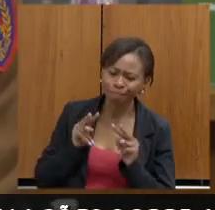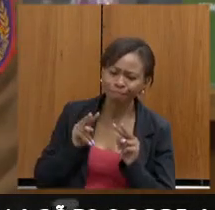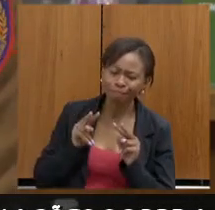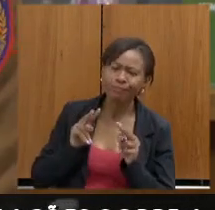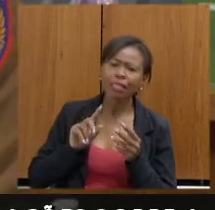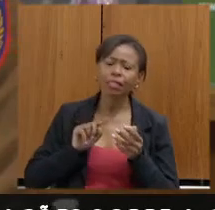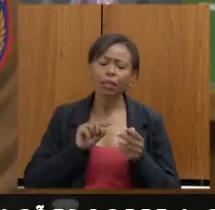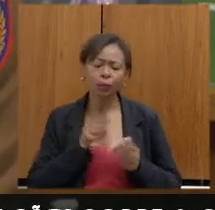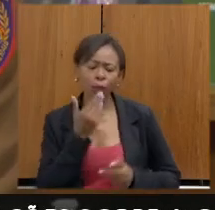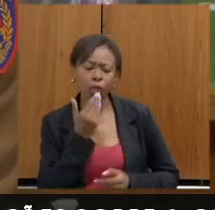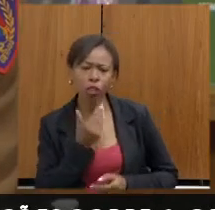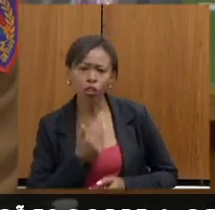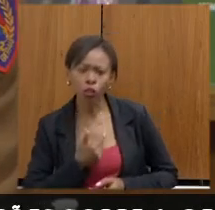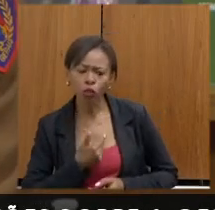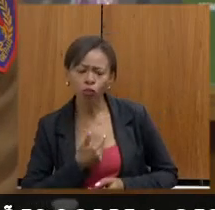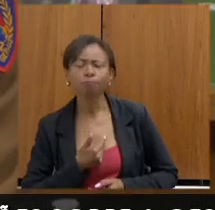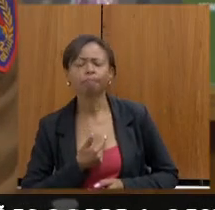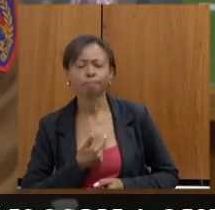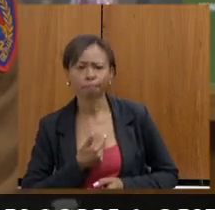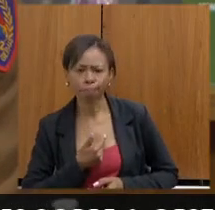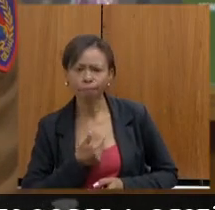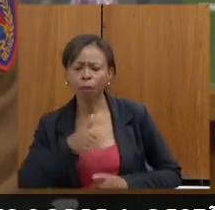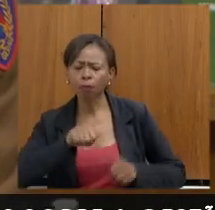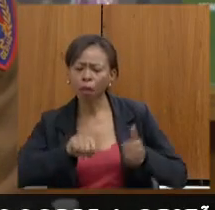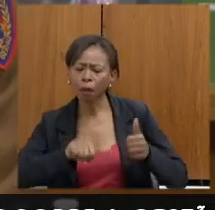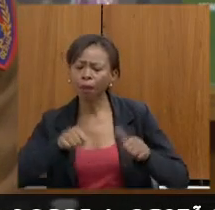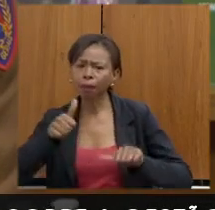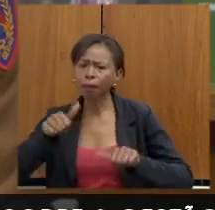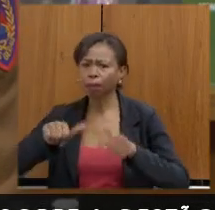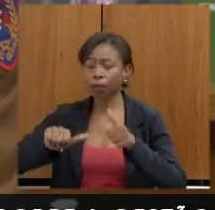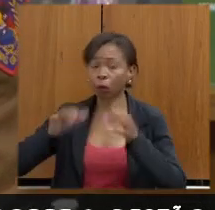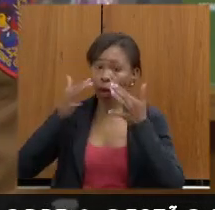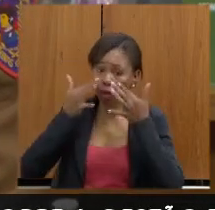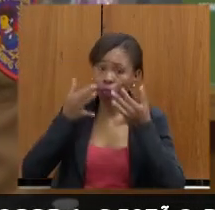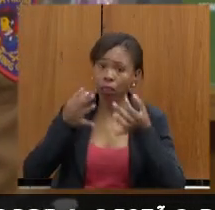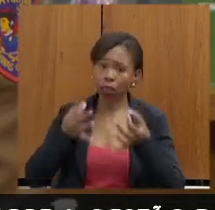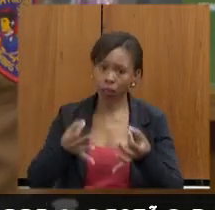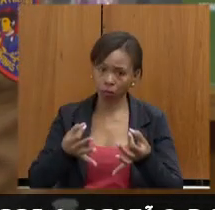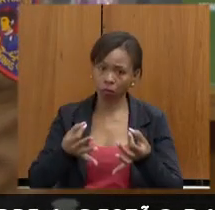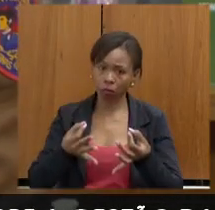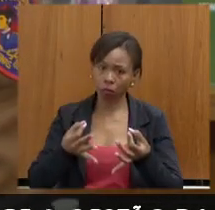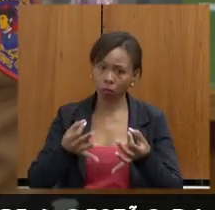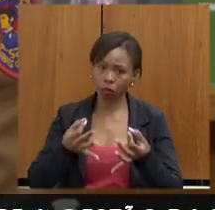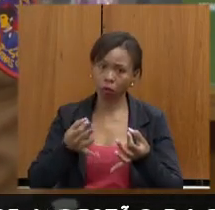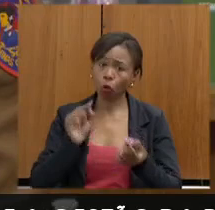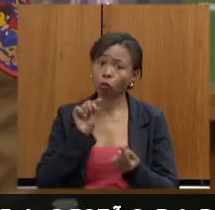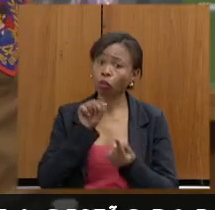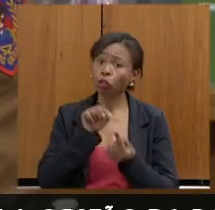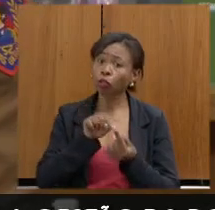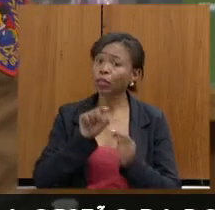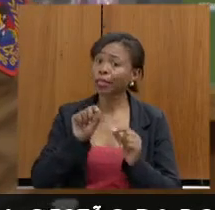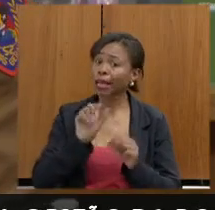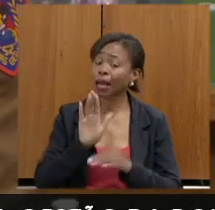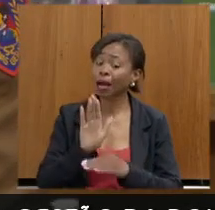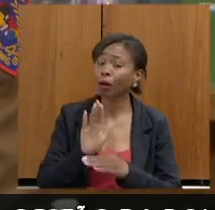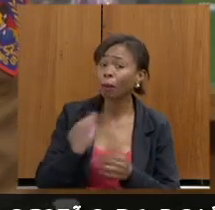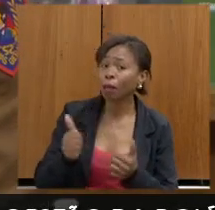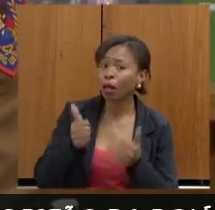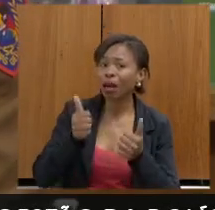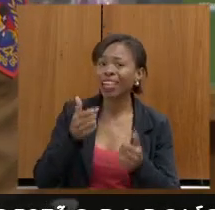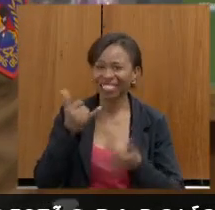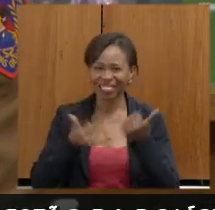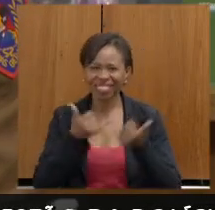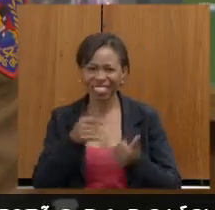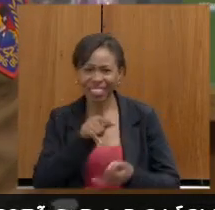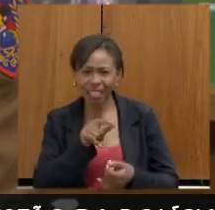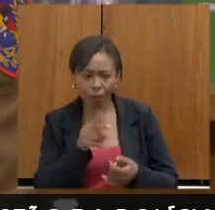Analisa cada um com muita atenção e não sentido exatamente de melhorar eu brinco com pessoal vai sentar melhorou